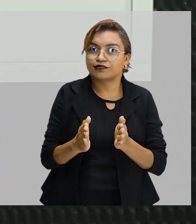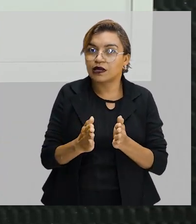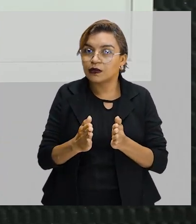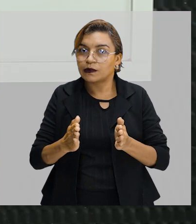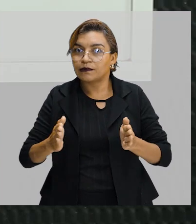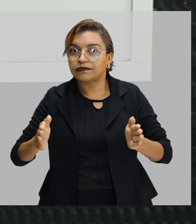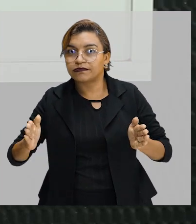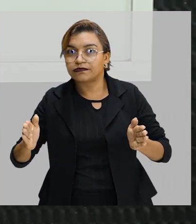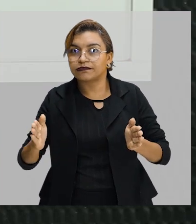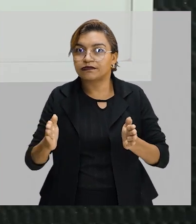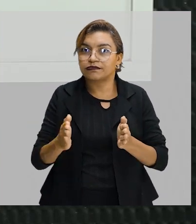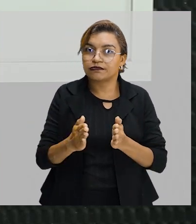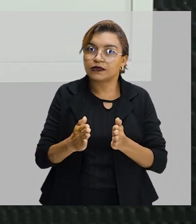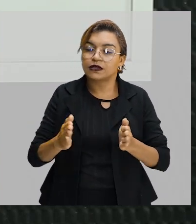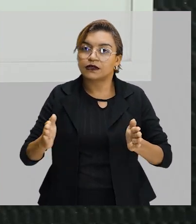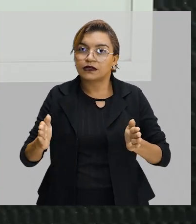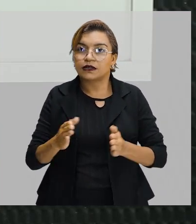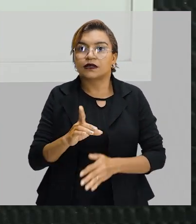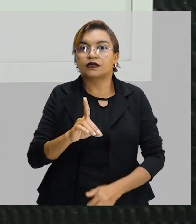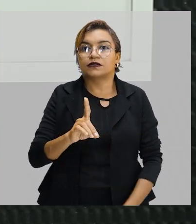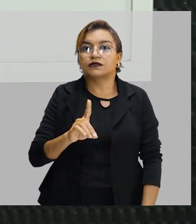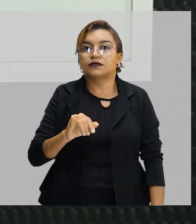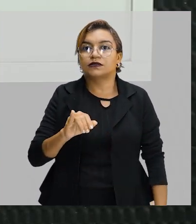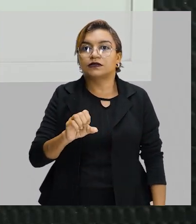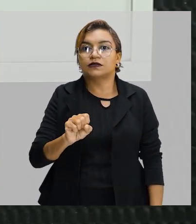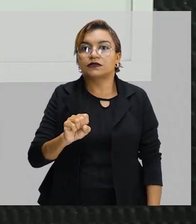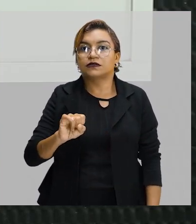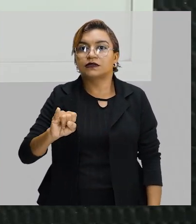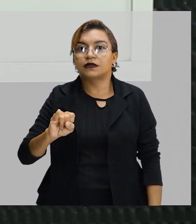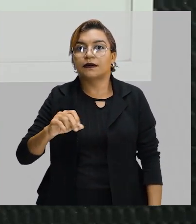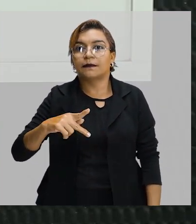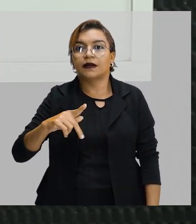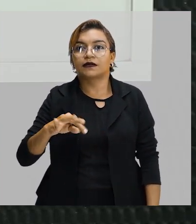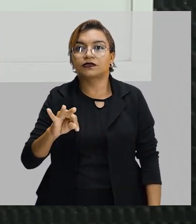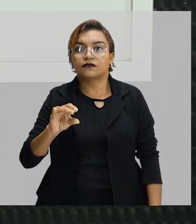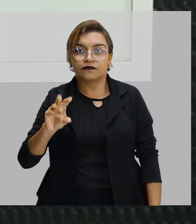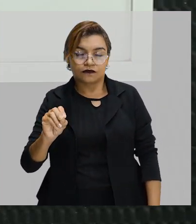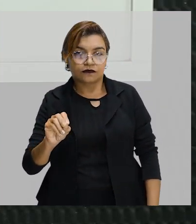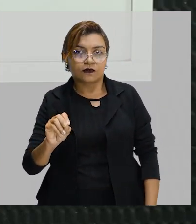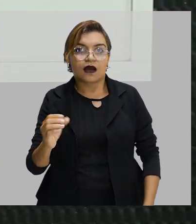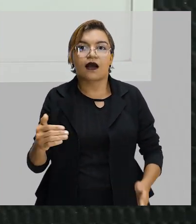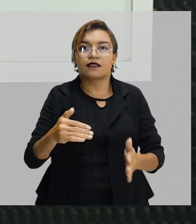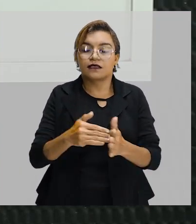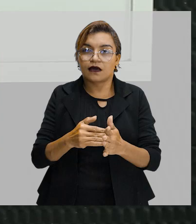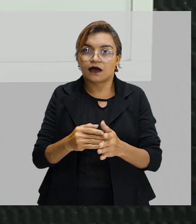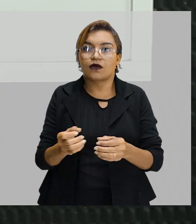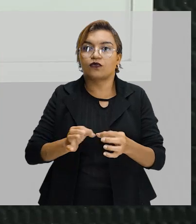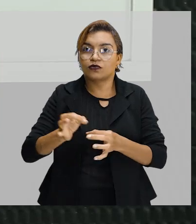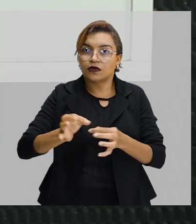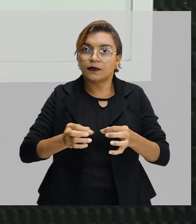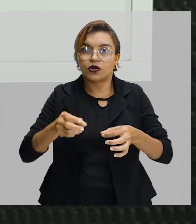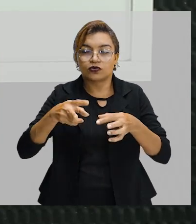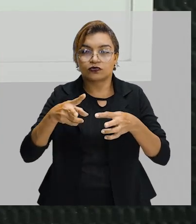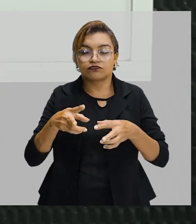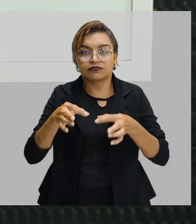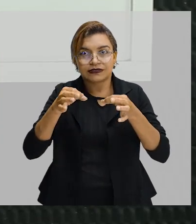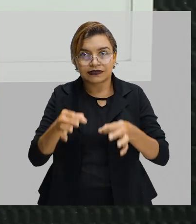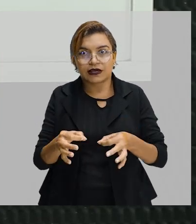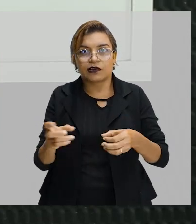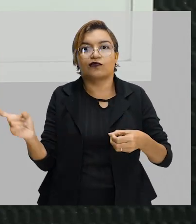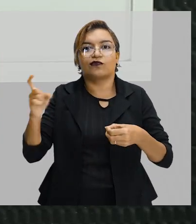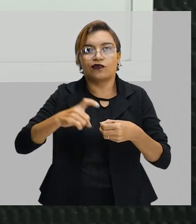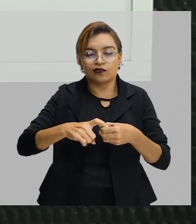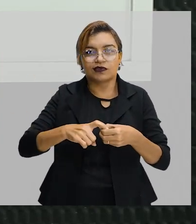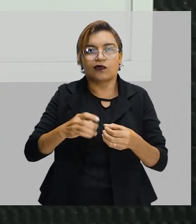movimento oscilatório dissipativo até chegar ao seu tamanho original, seu